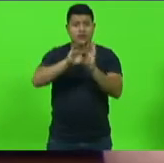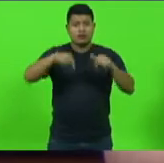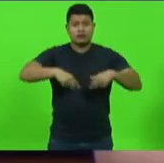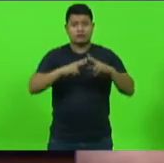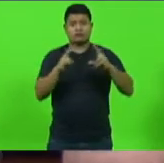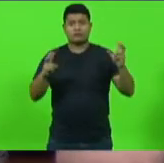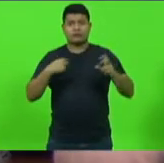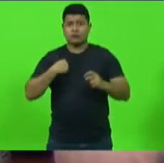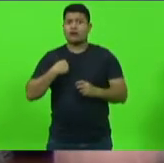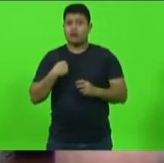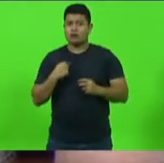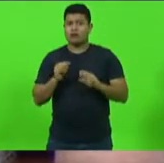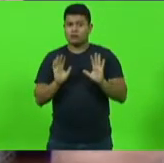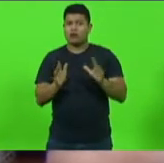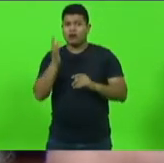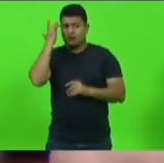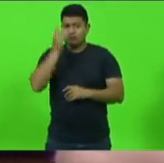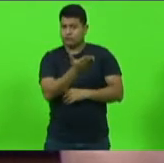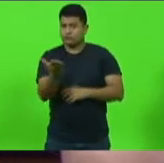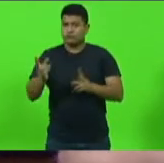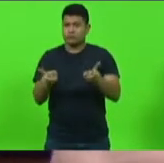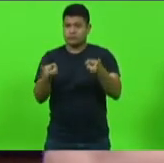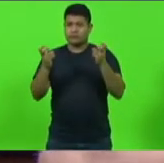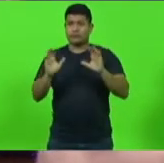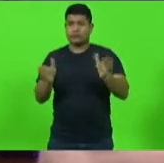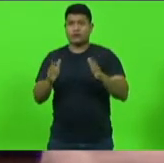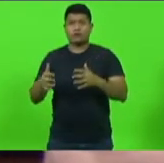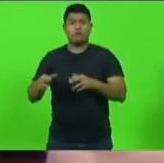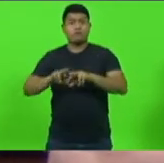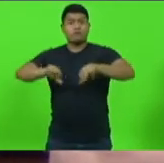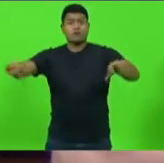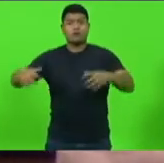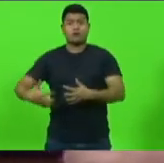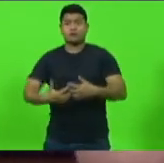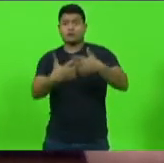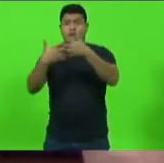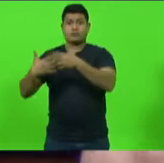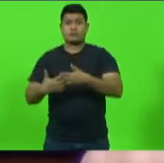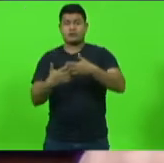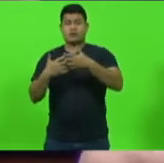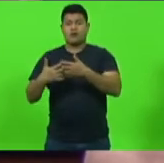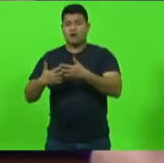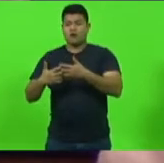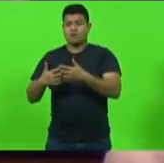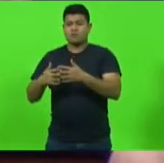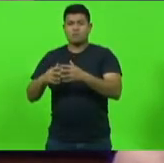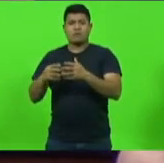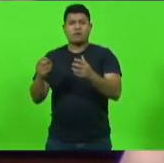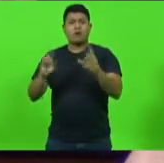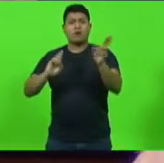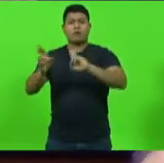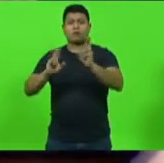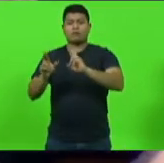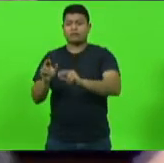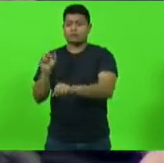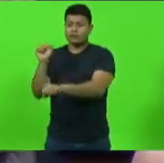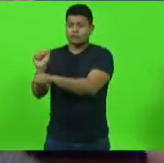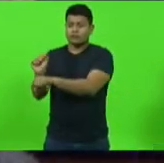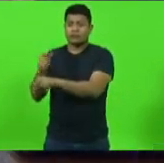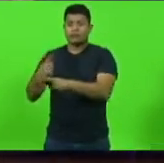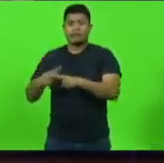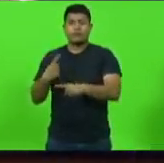vocês estão percebendo também, vários caminhoneiros estacionados ao longo das rodovias, porque não tem